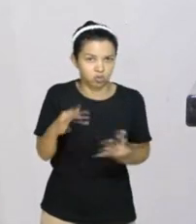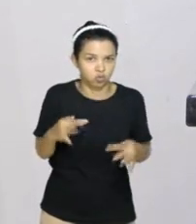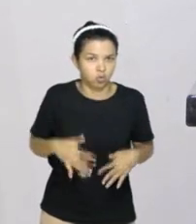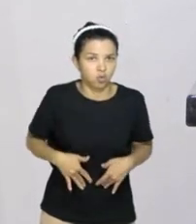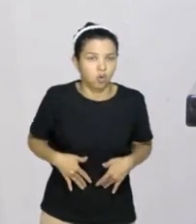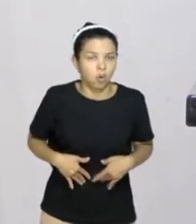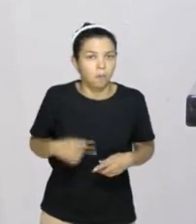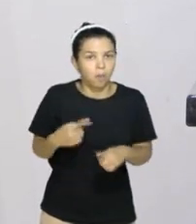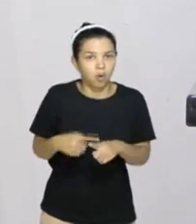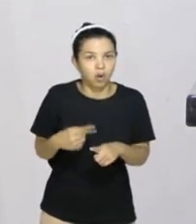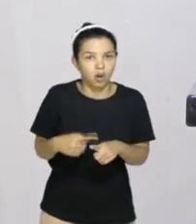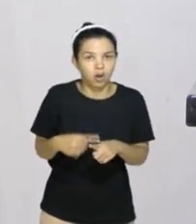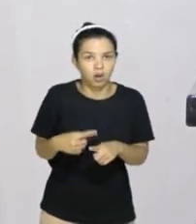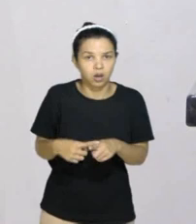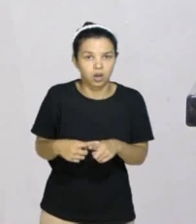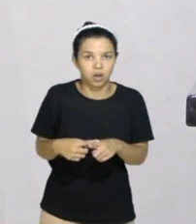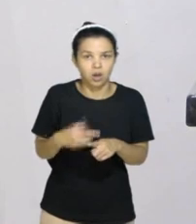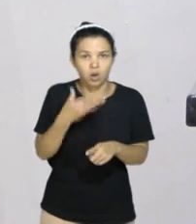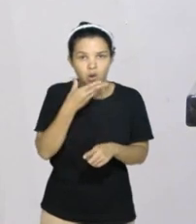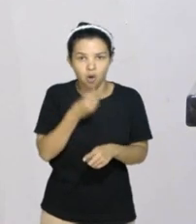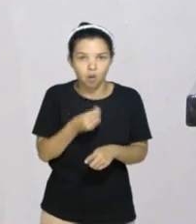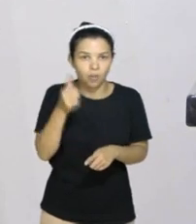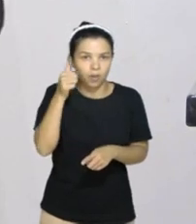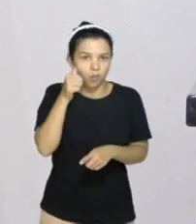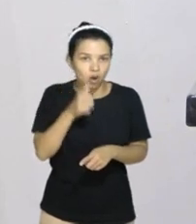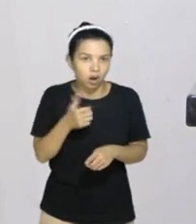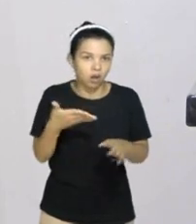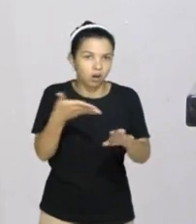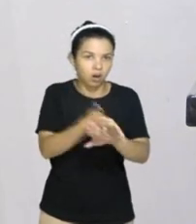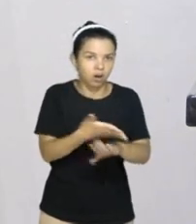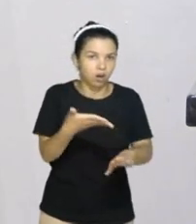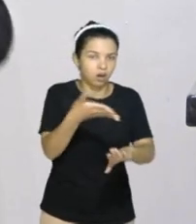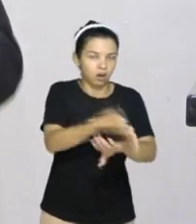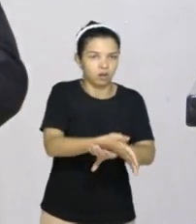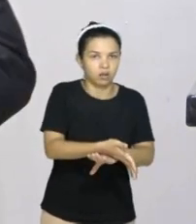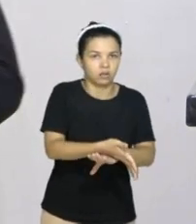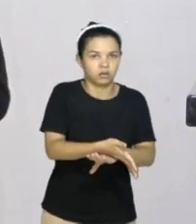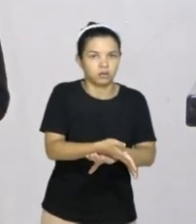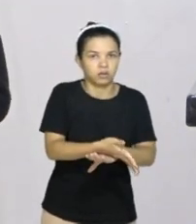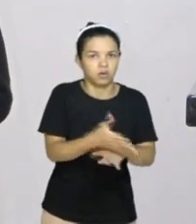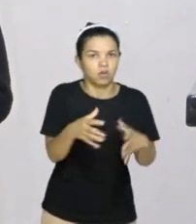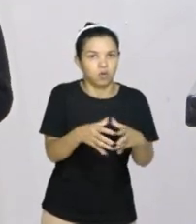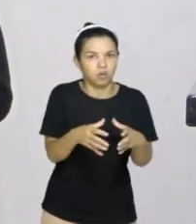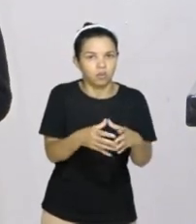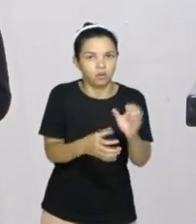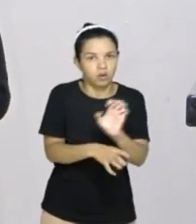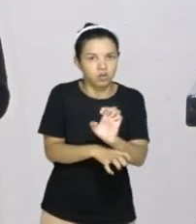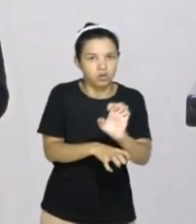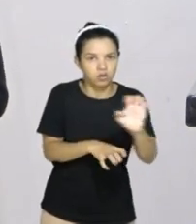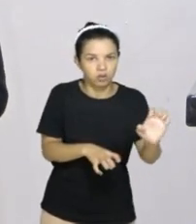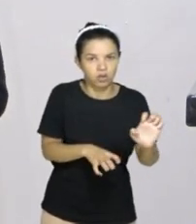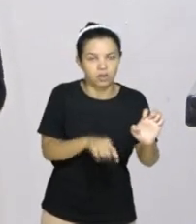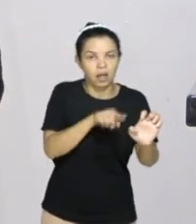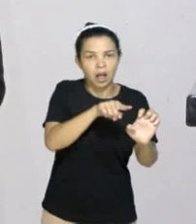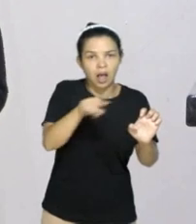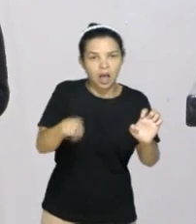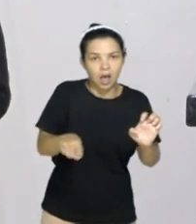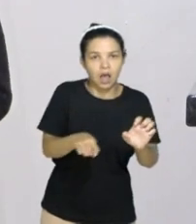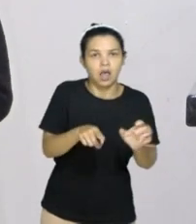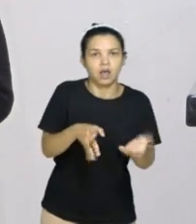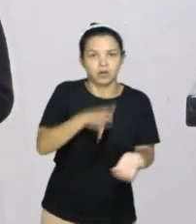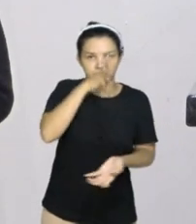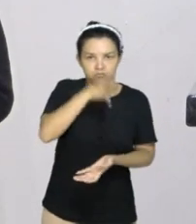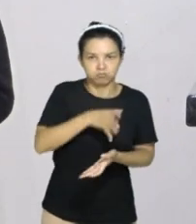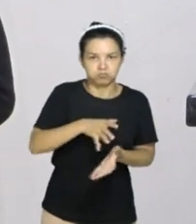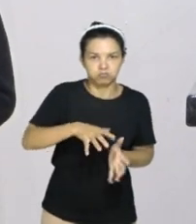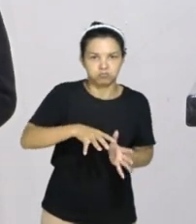um rapaz de 16 vai atrás Vocês entenderam agora o porquê que a esquerda desarmou à direita entenderam